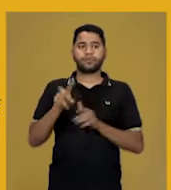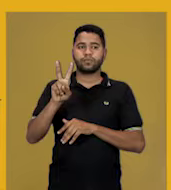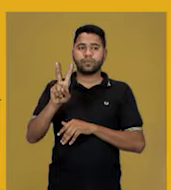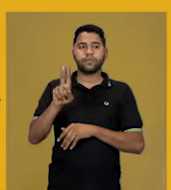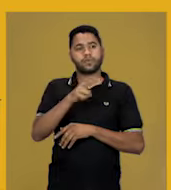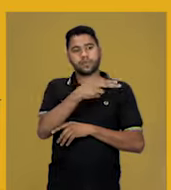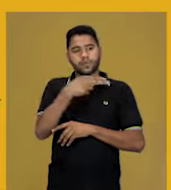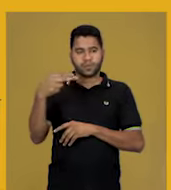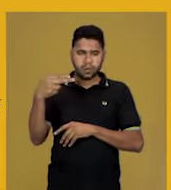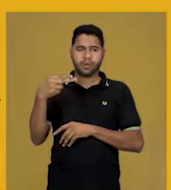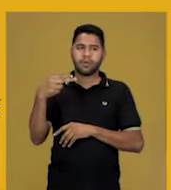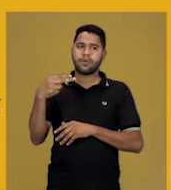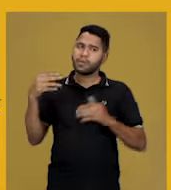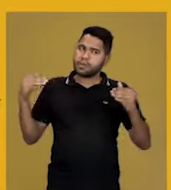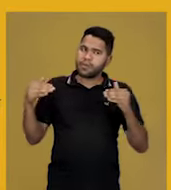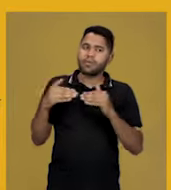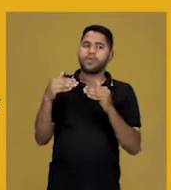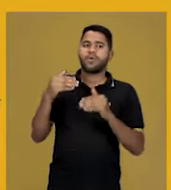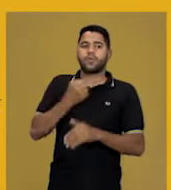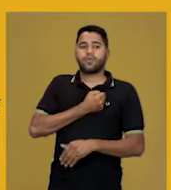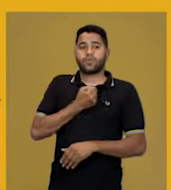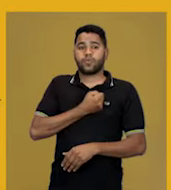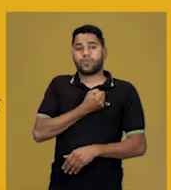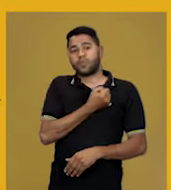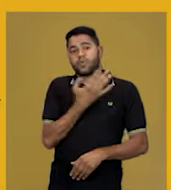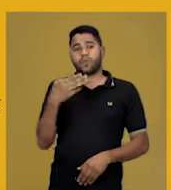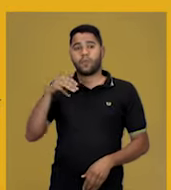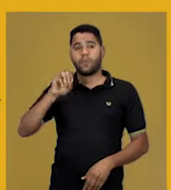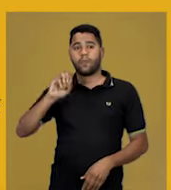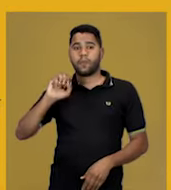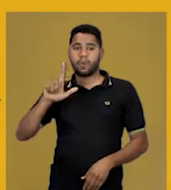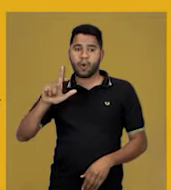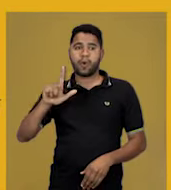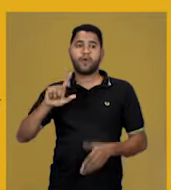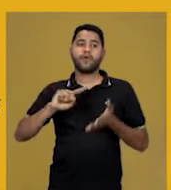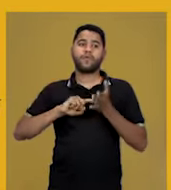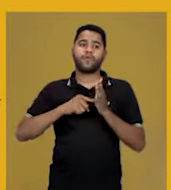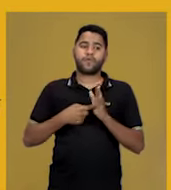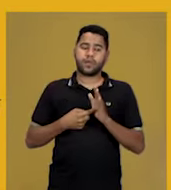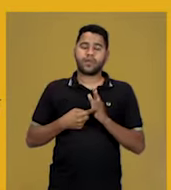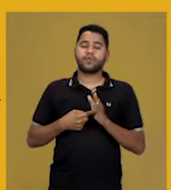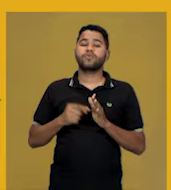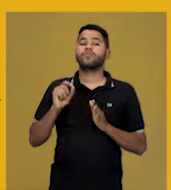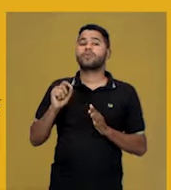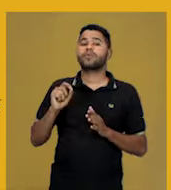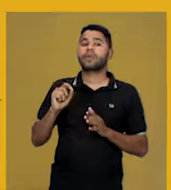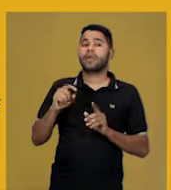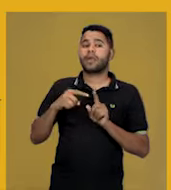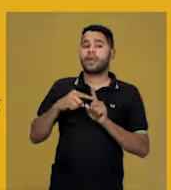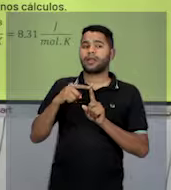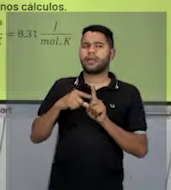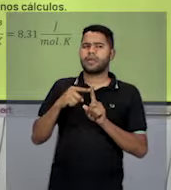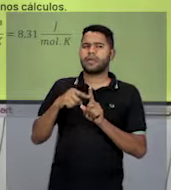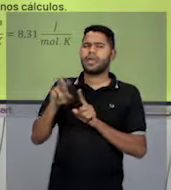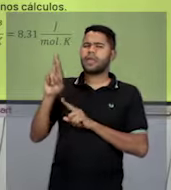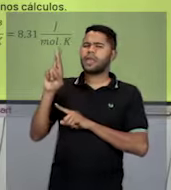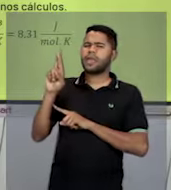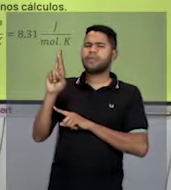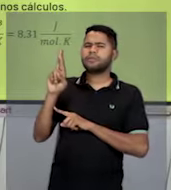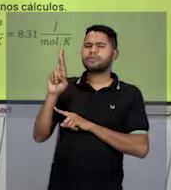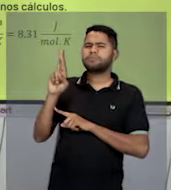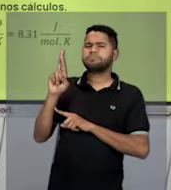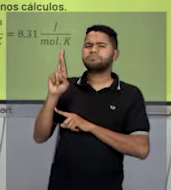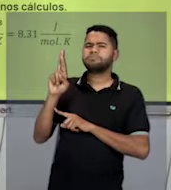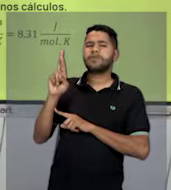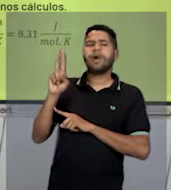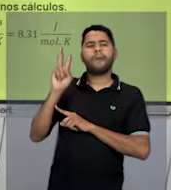é diretamente proporcional ao número de mols vezes a temperatura, vezes R. R é